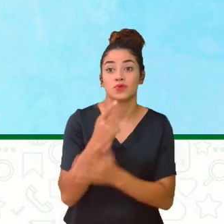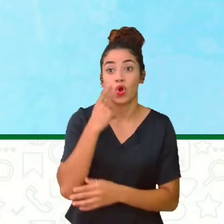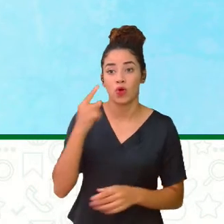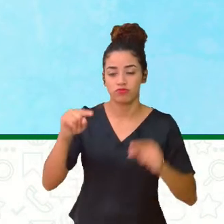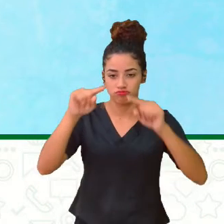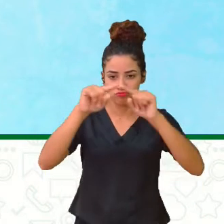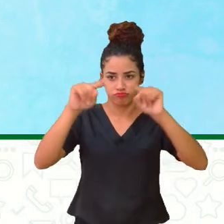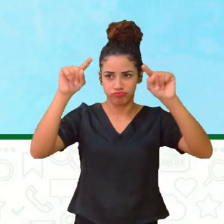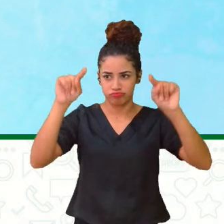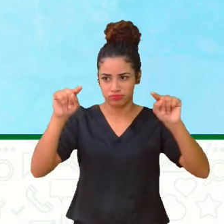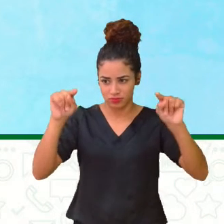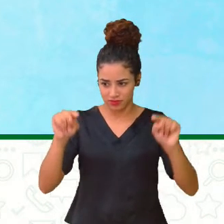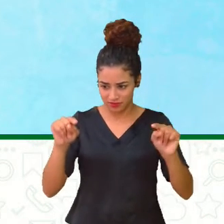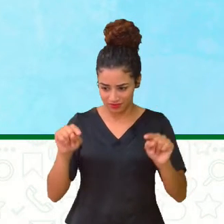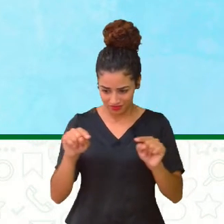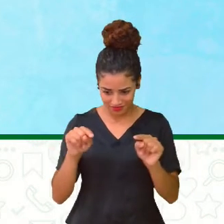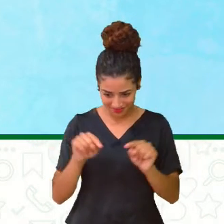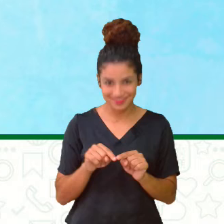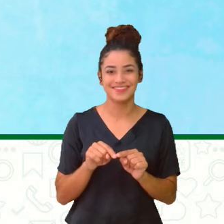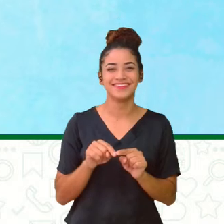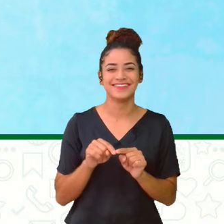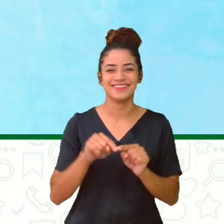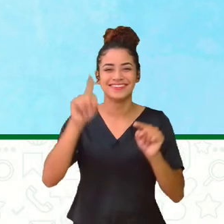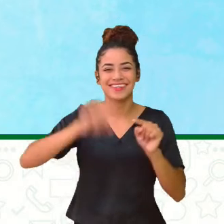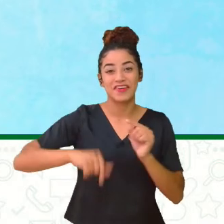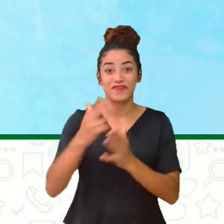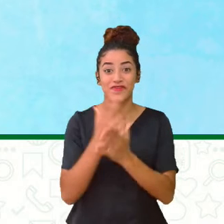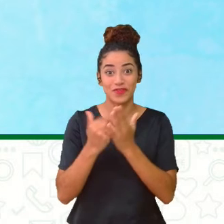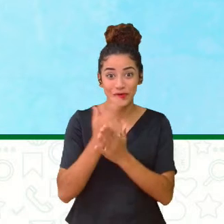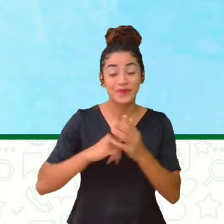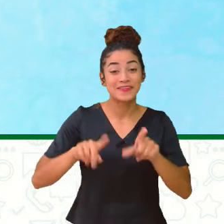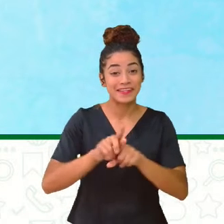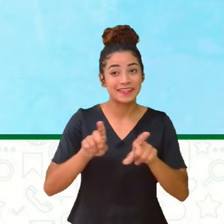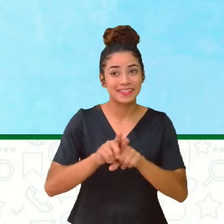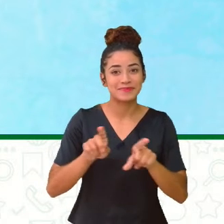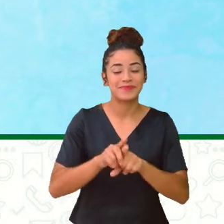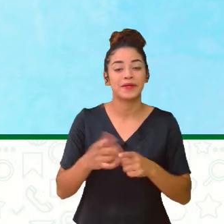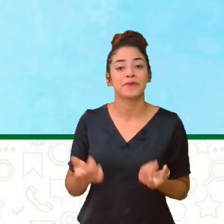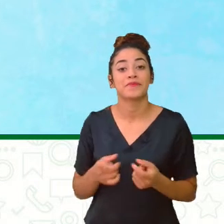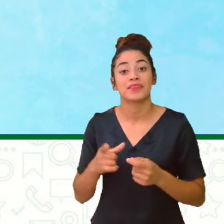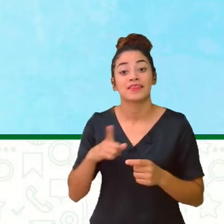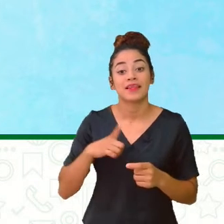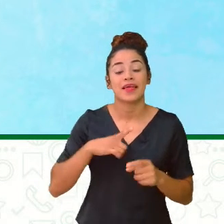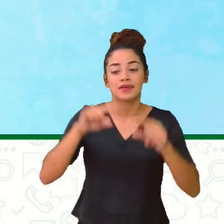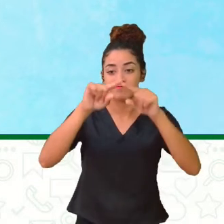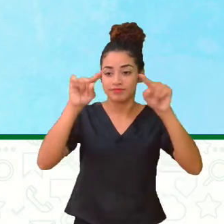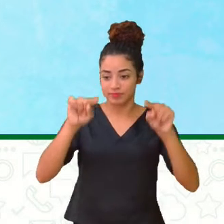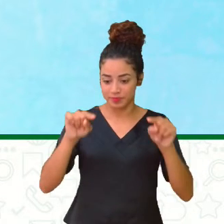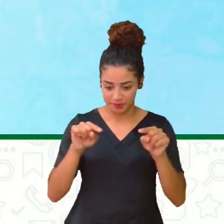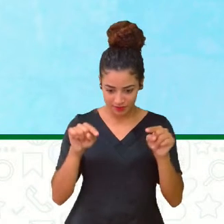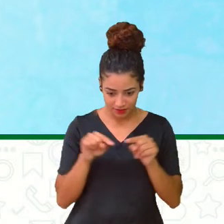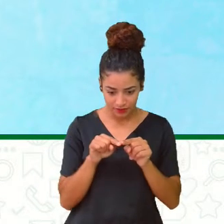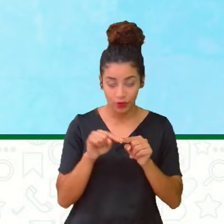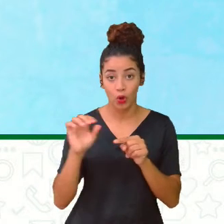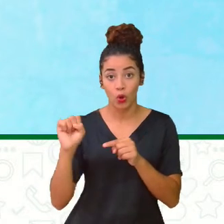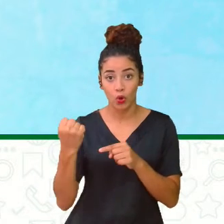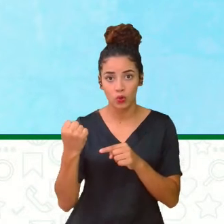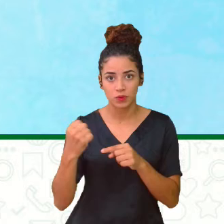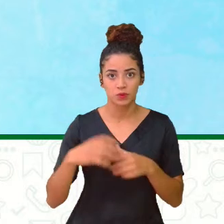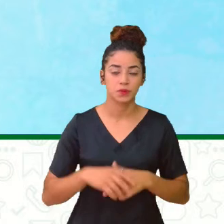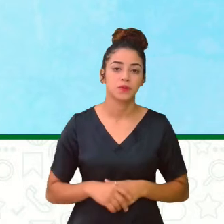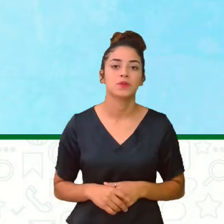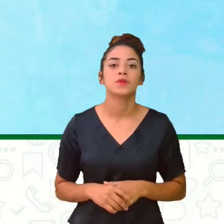octógono. É uma figura geométrica plana, formada por 8 segmentos de